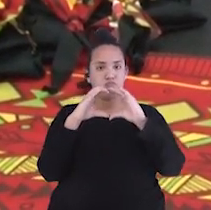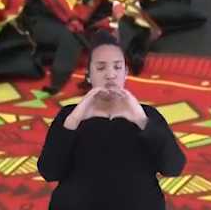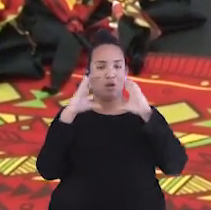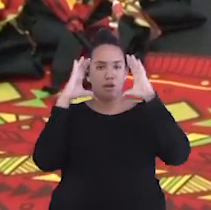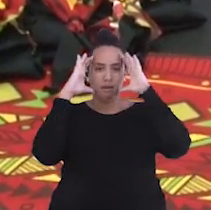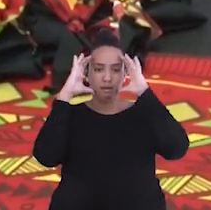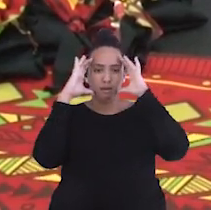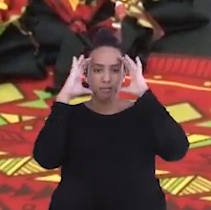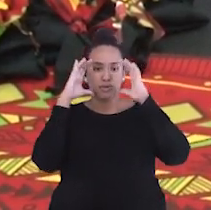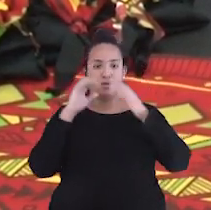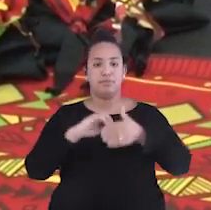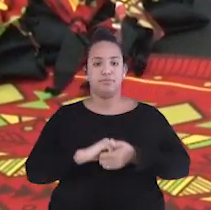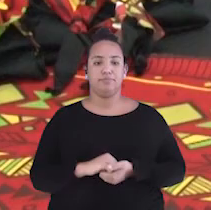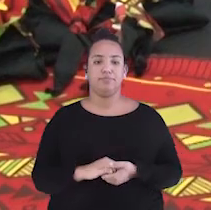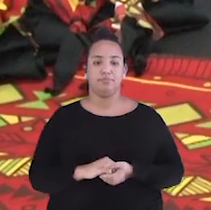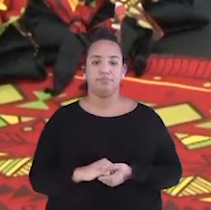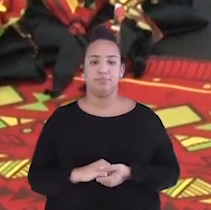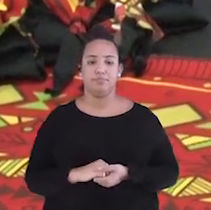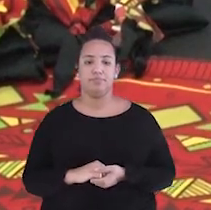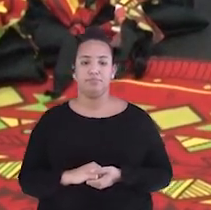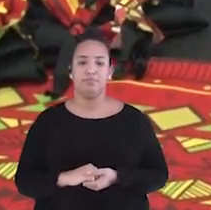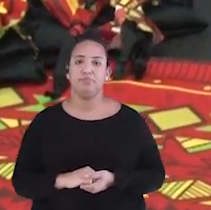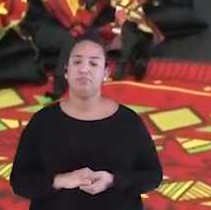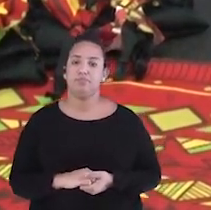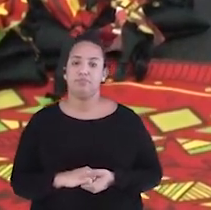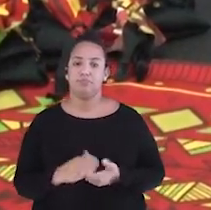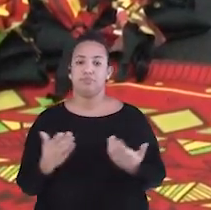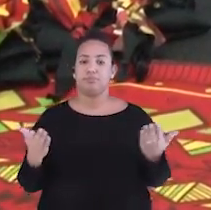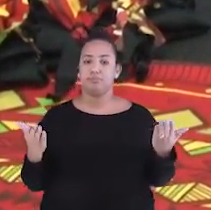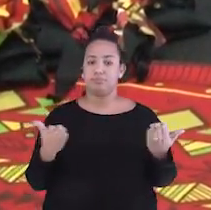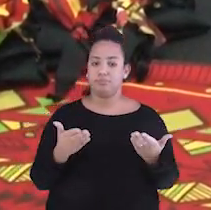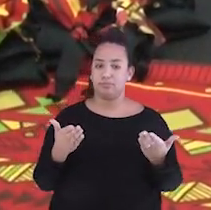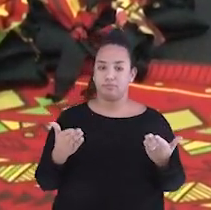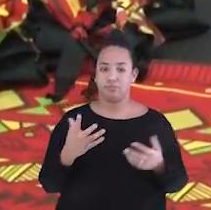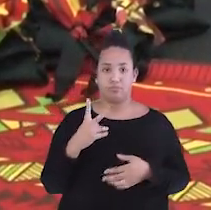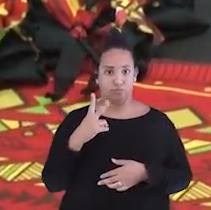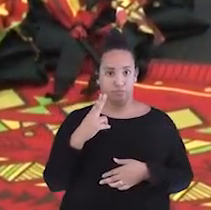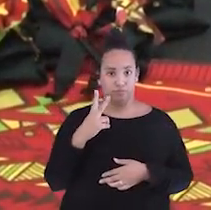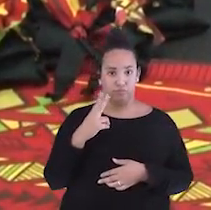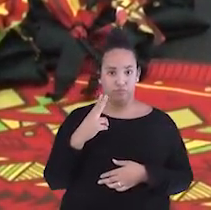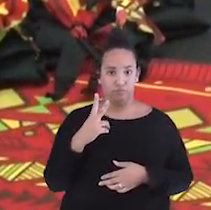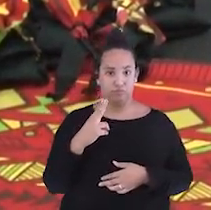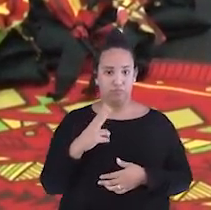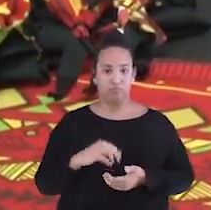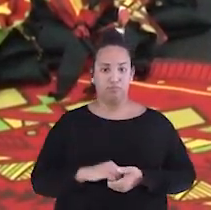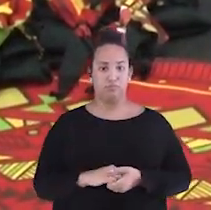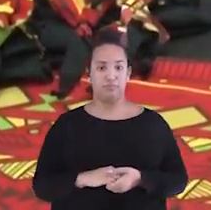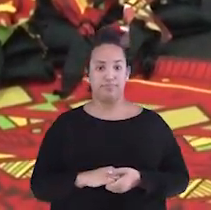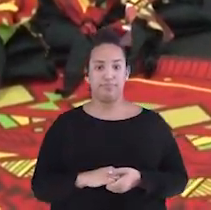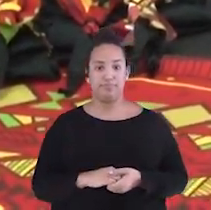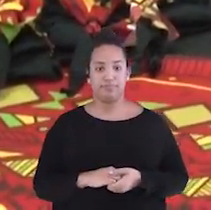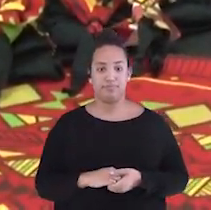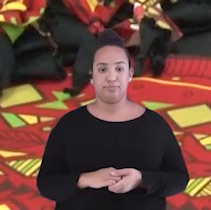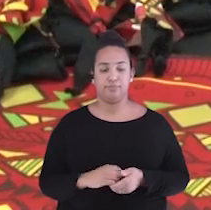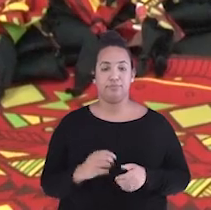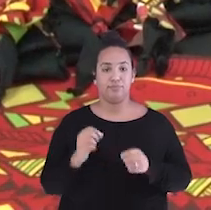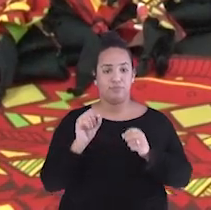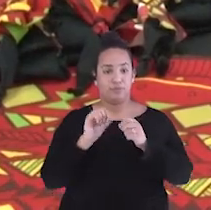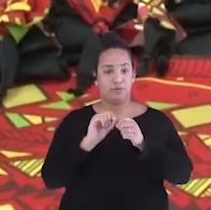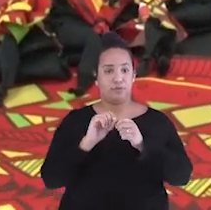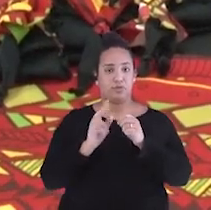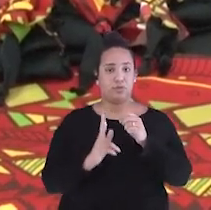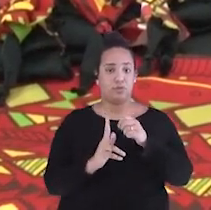ficar a cabecinha da boneca Abaiomi, certo? Agora, com o auxílio de uma tesoura, nós vamos fazer